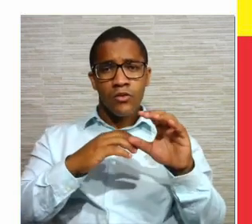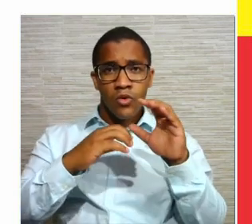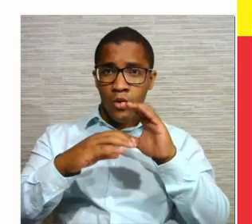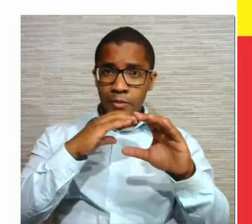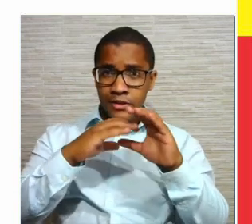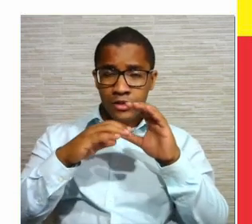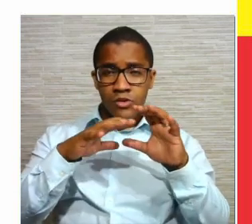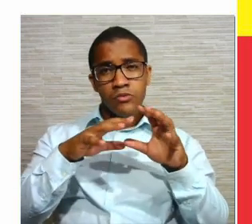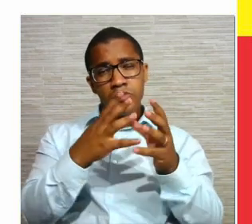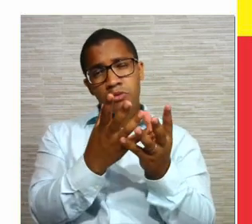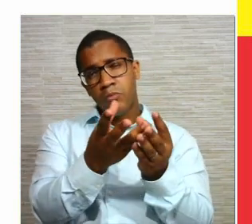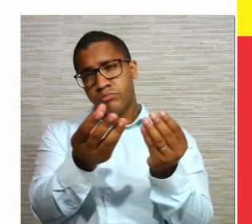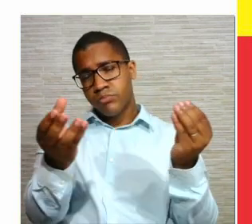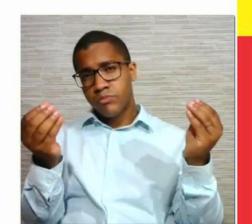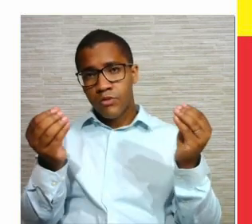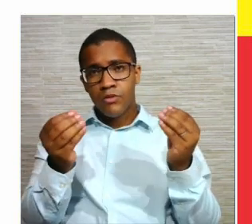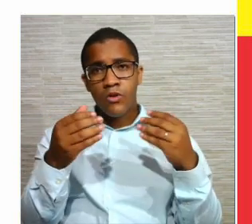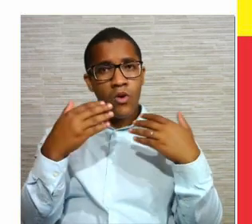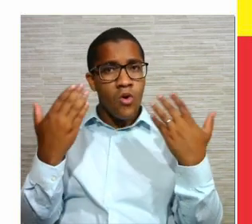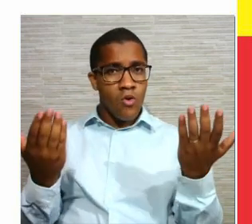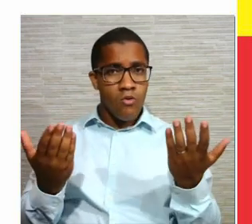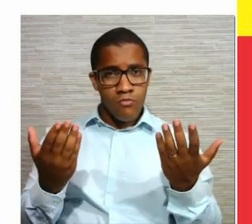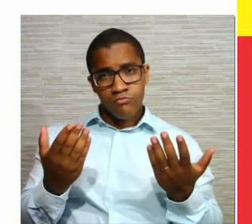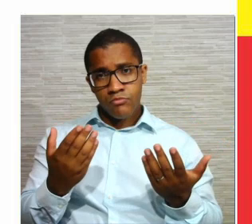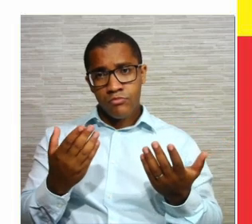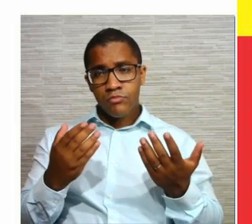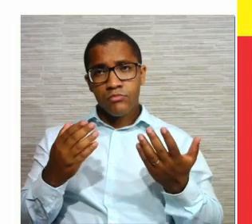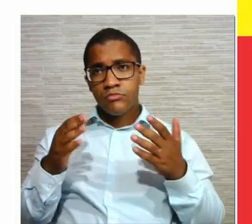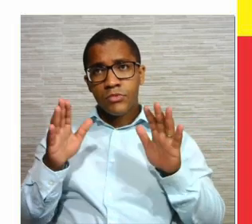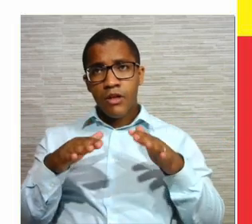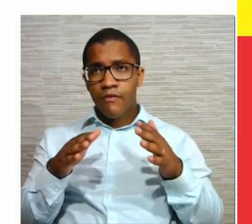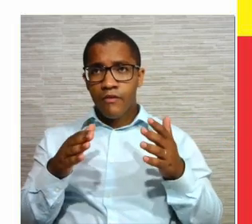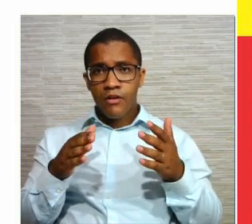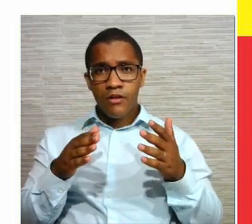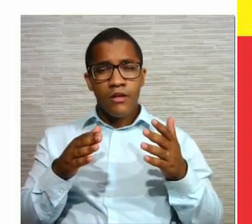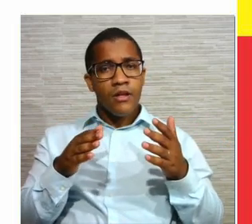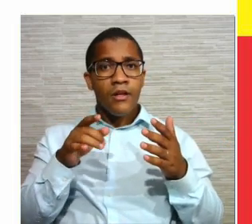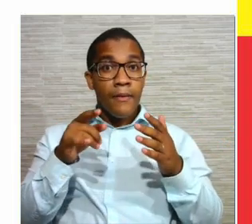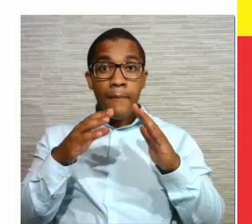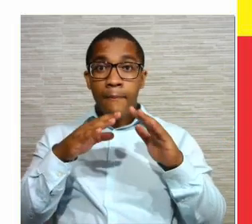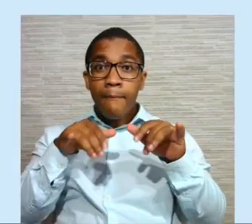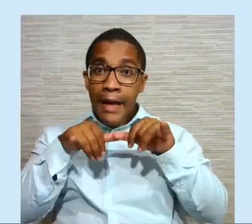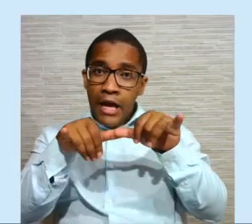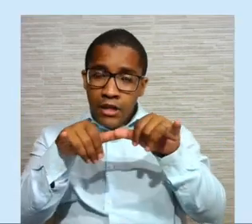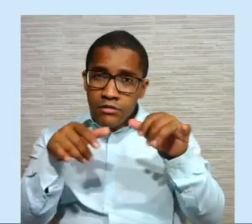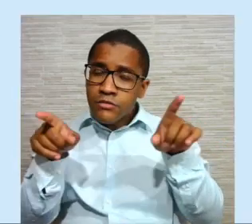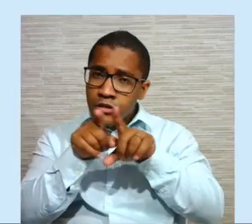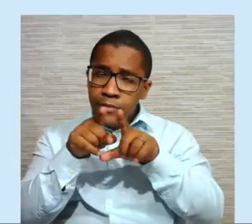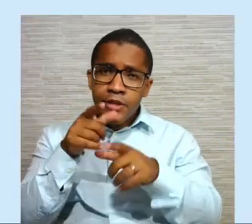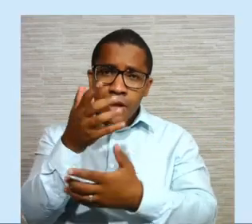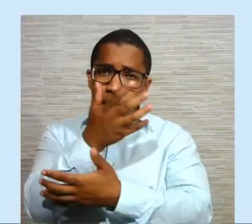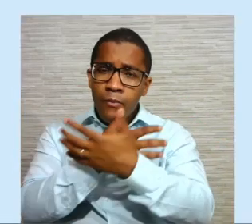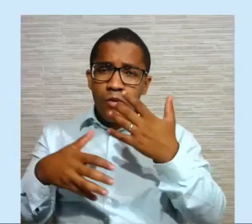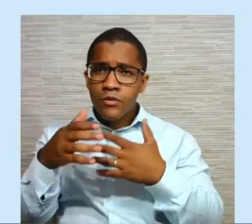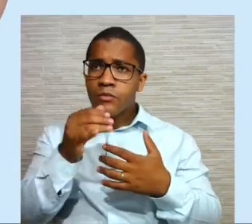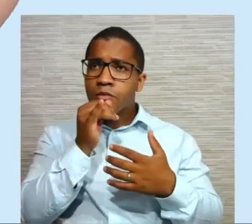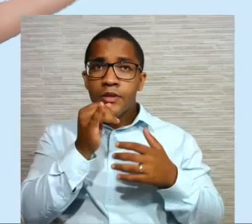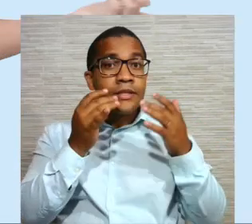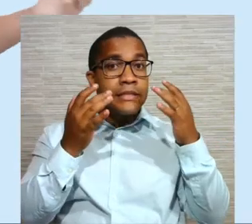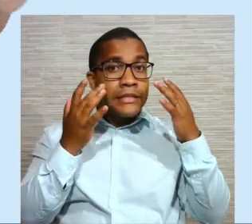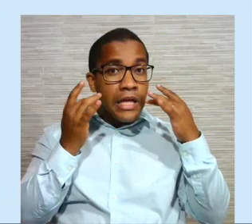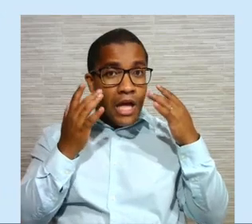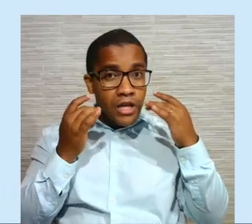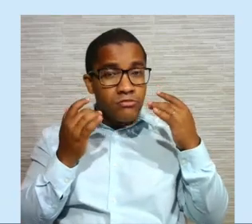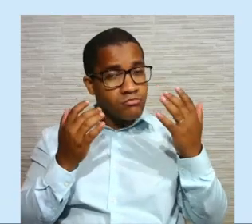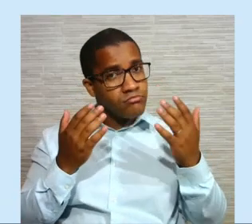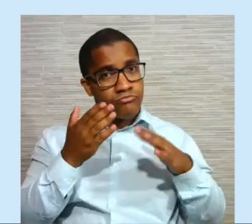comunicação de massa, leva uma vela e até mesmo no supermercado. Então, onde a gente for, a gente pode encontrar música. A gente vai ao